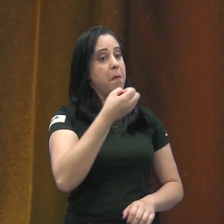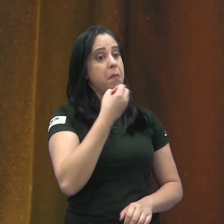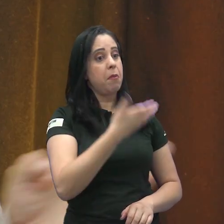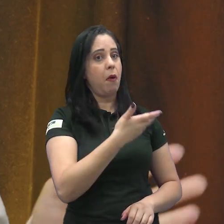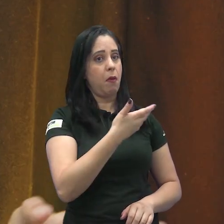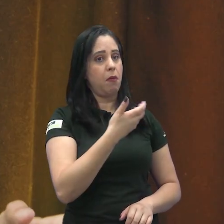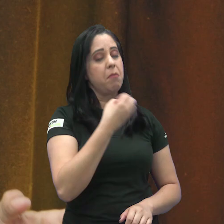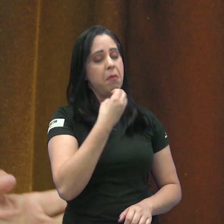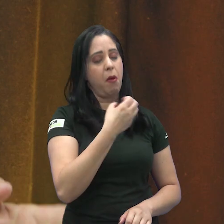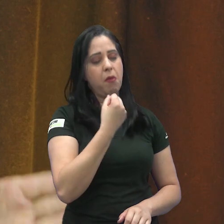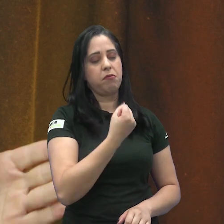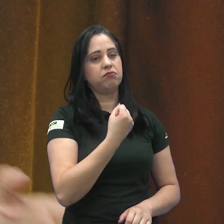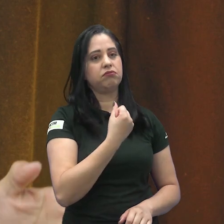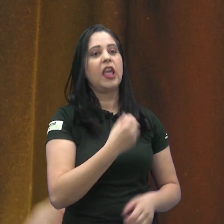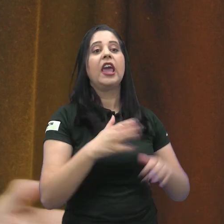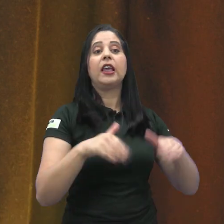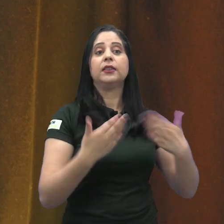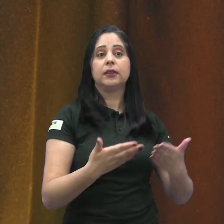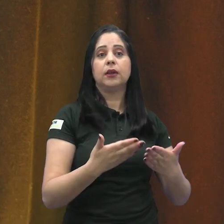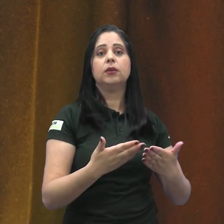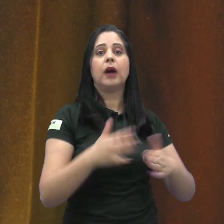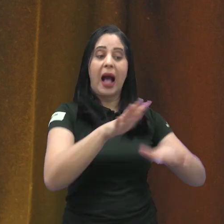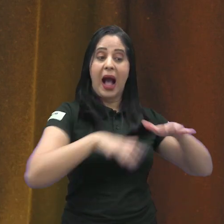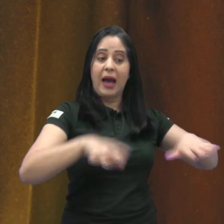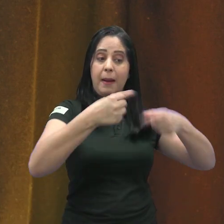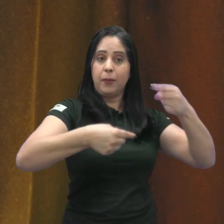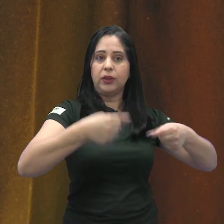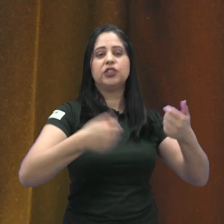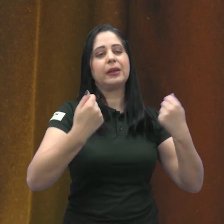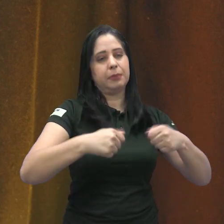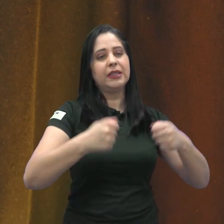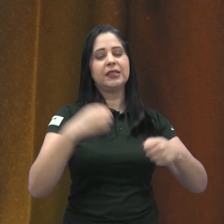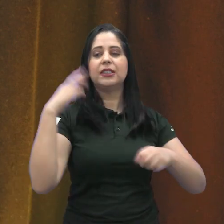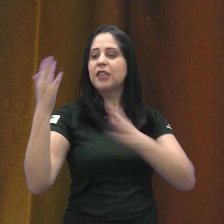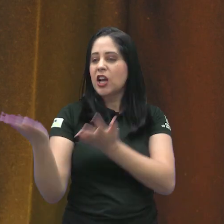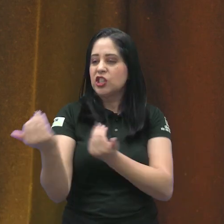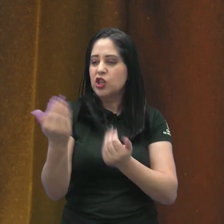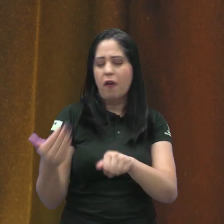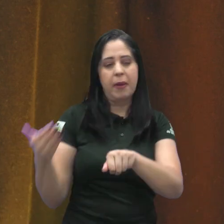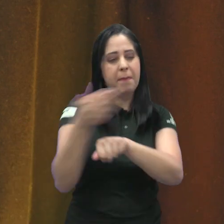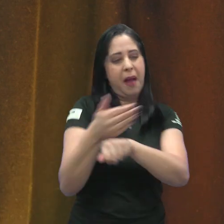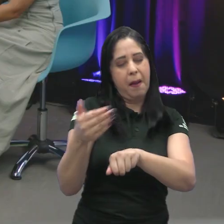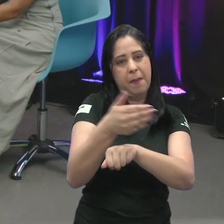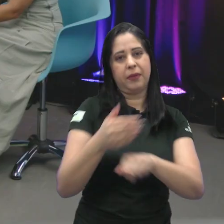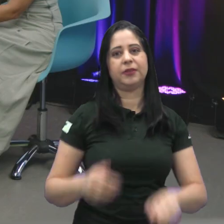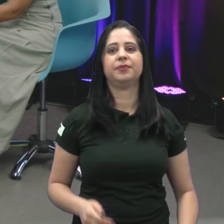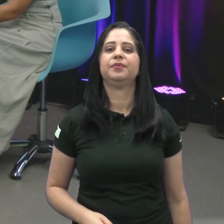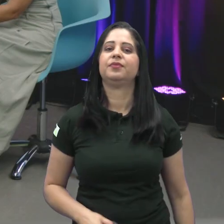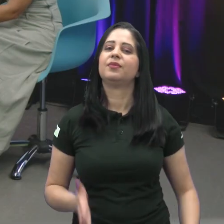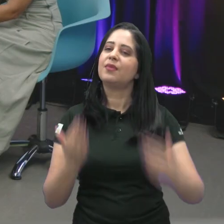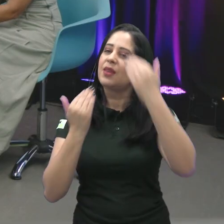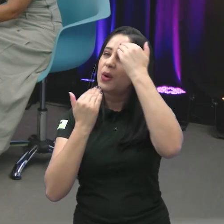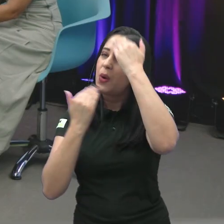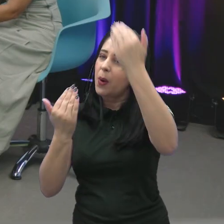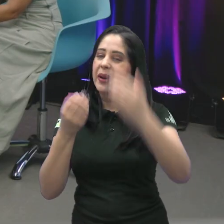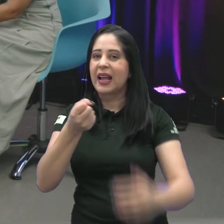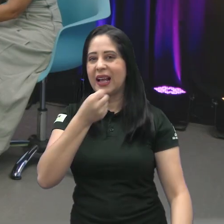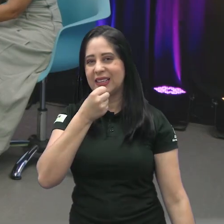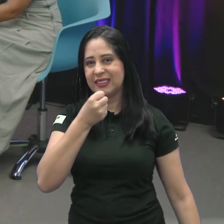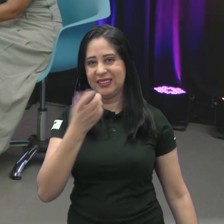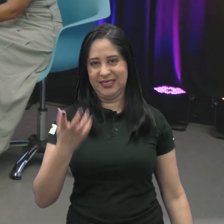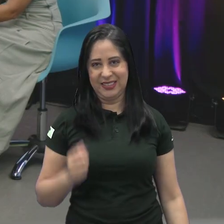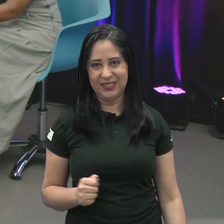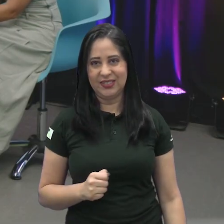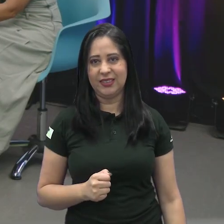pessoa em qualquer profissão. Então a política precisa do jovem, muito e muito. Robertinho, eu quero agradecer imensamente a sua participação